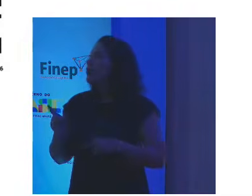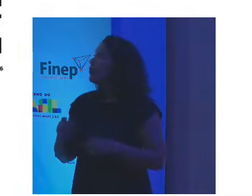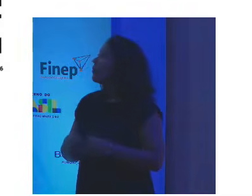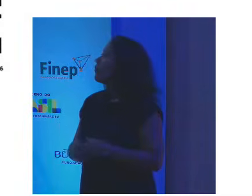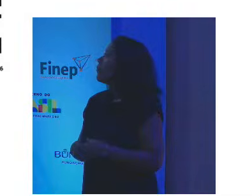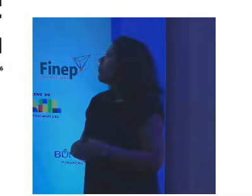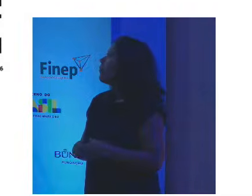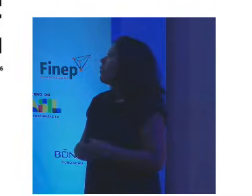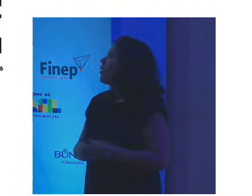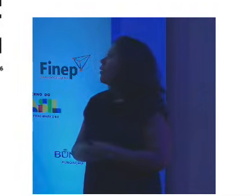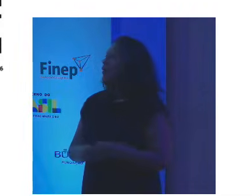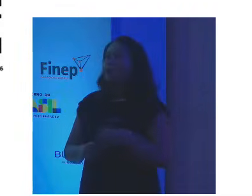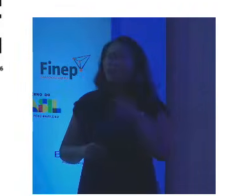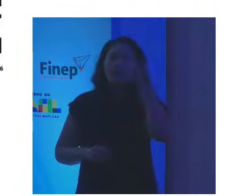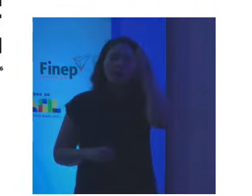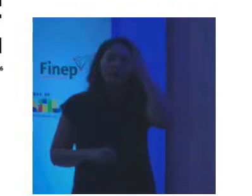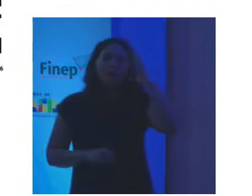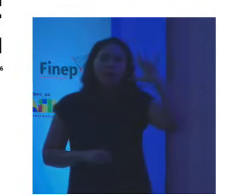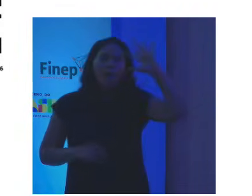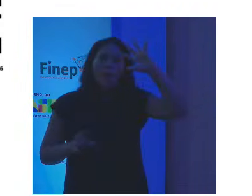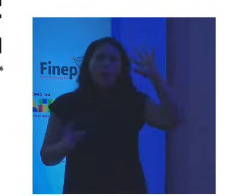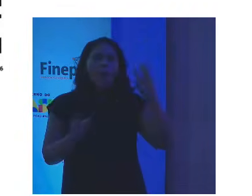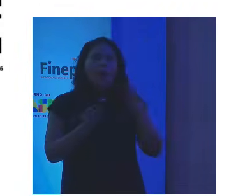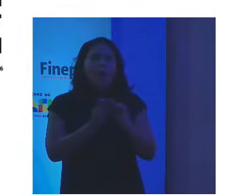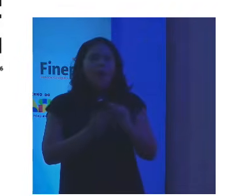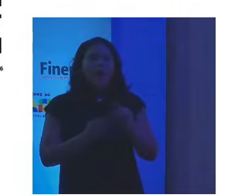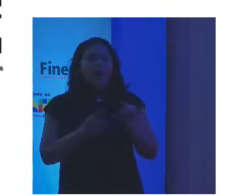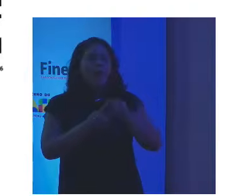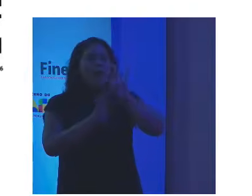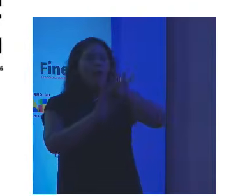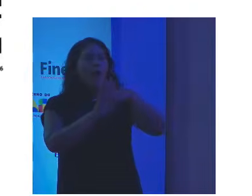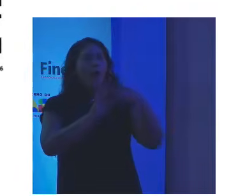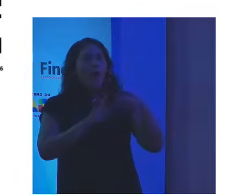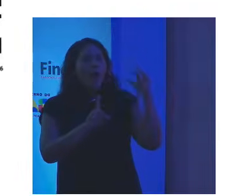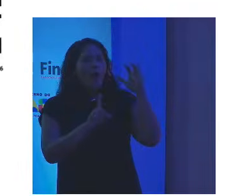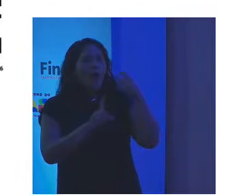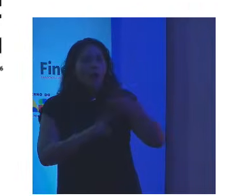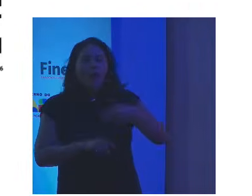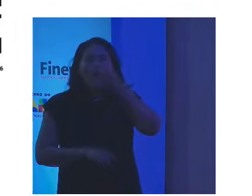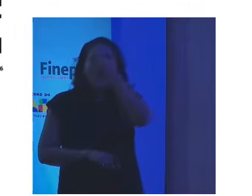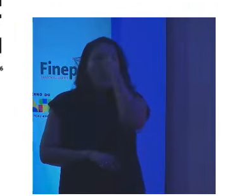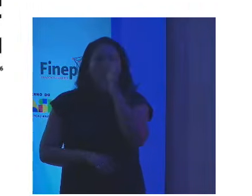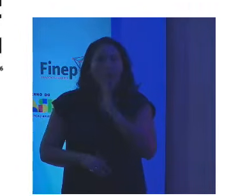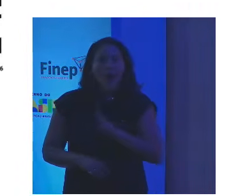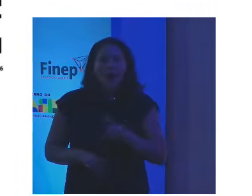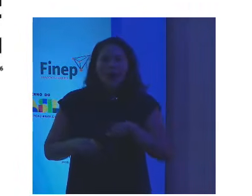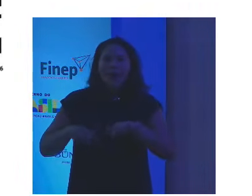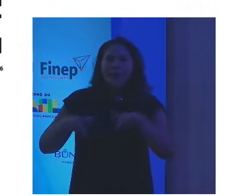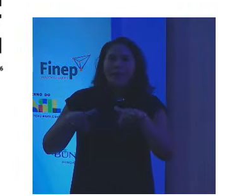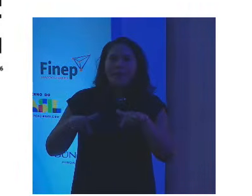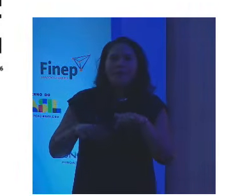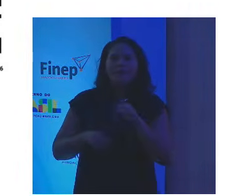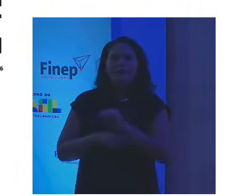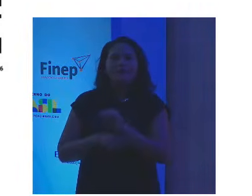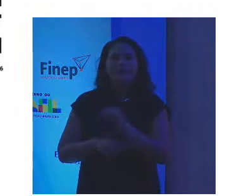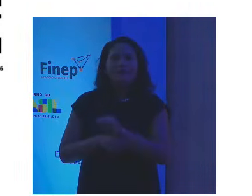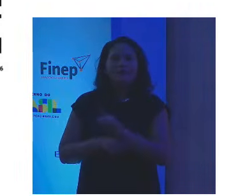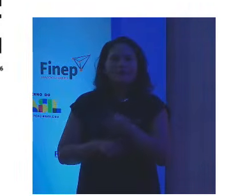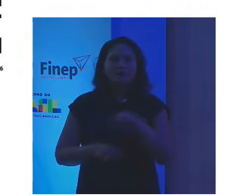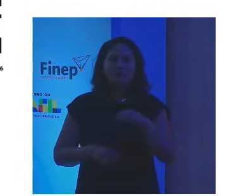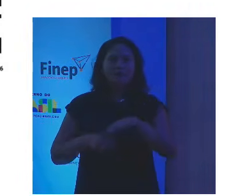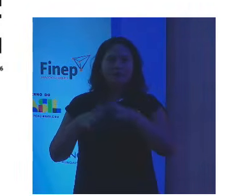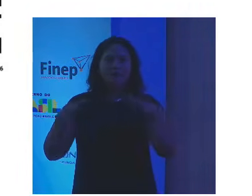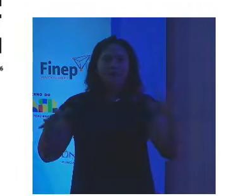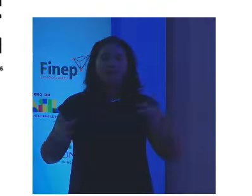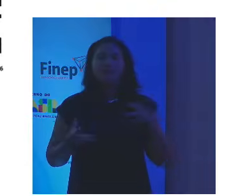a teoria de definição de agenda e como que isso está influenciando aqui no Brasil as decisões para conservação marinha. Enfim,